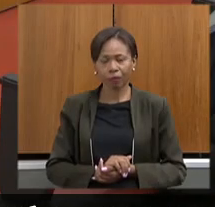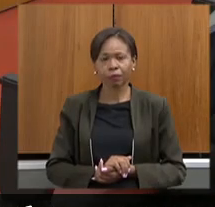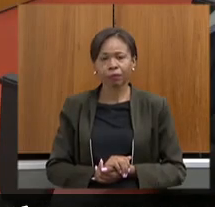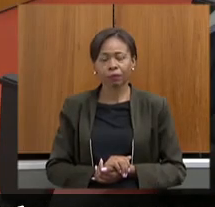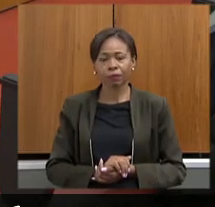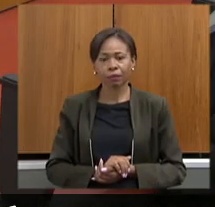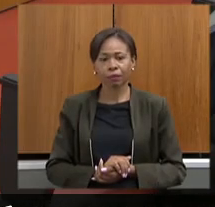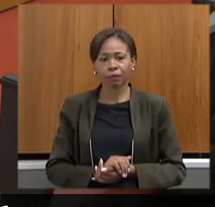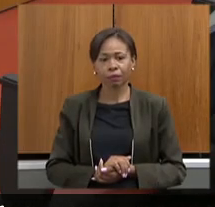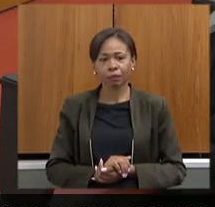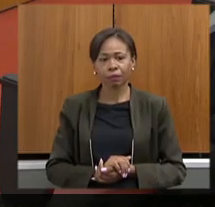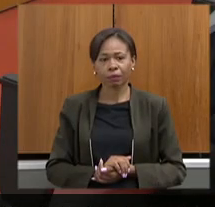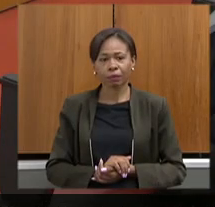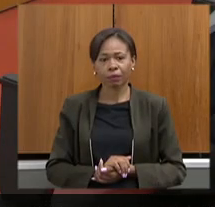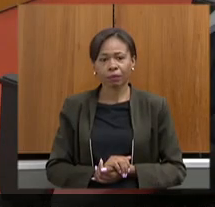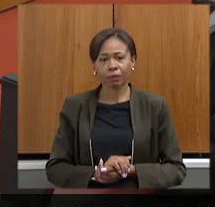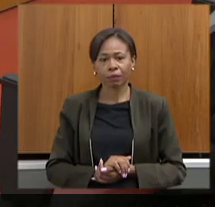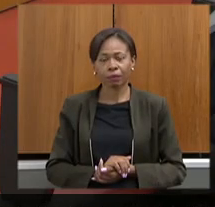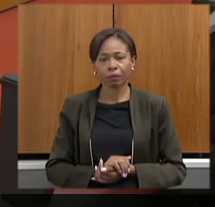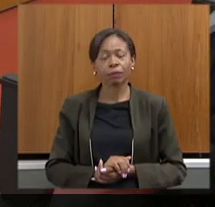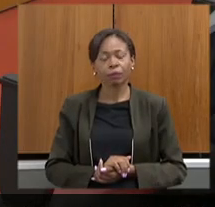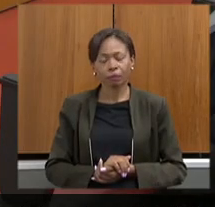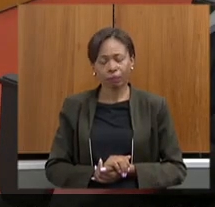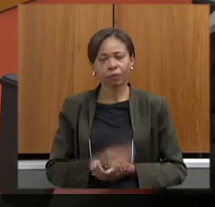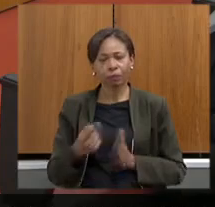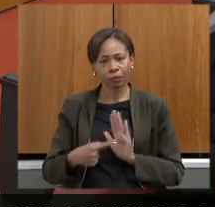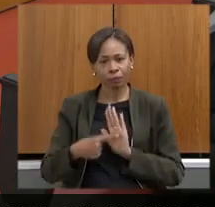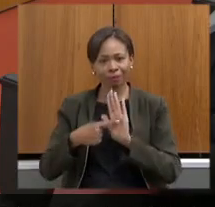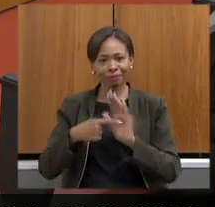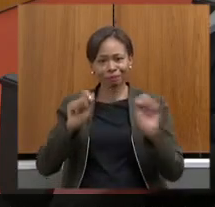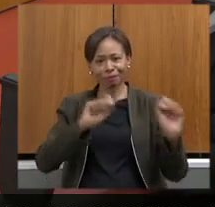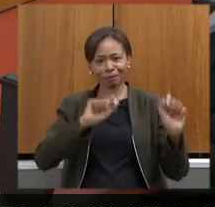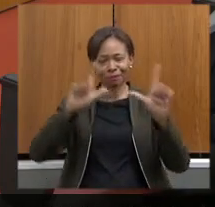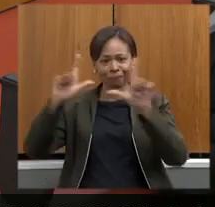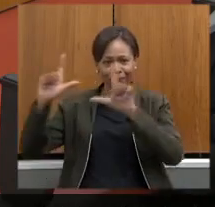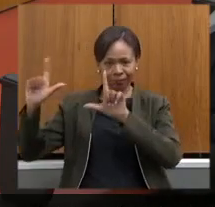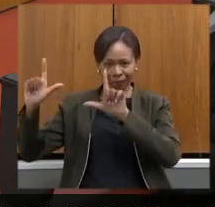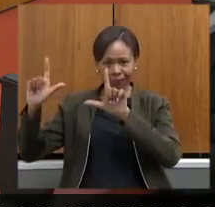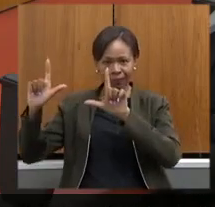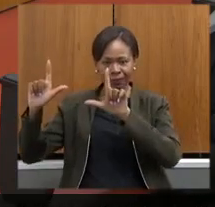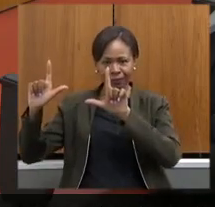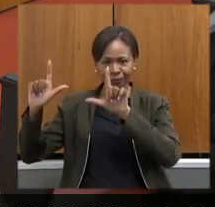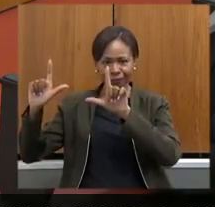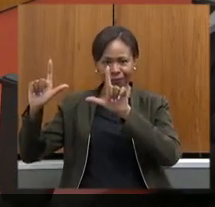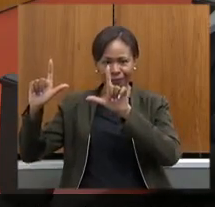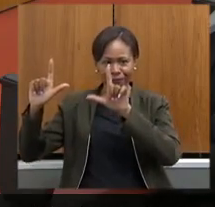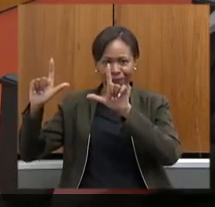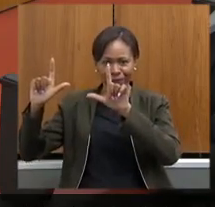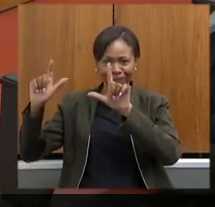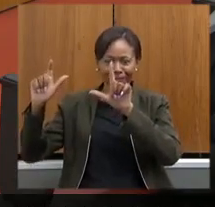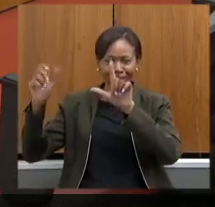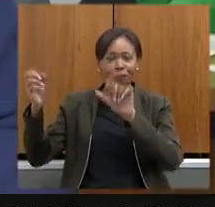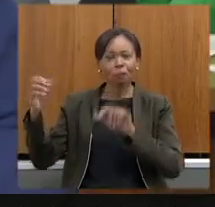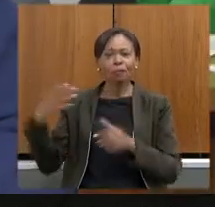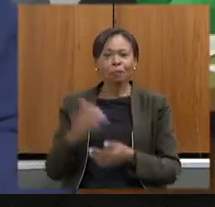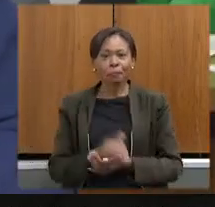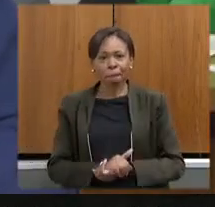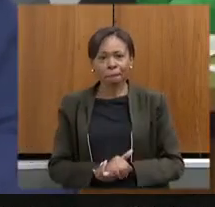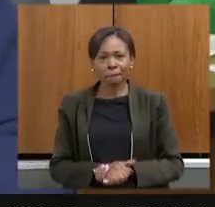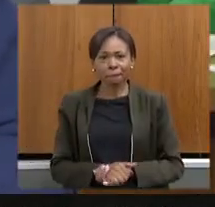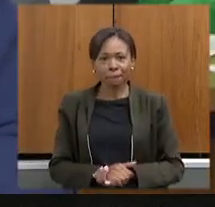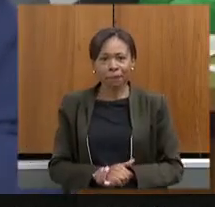Bom é se quiser colocar minha apresentação poder rapidamente passar por ela